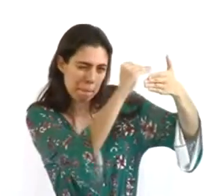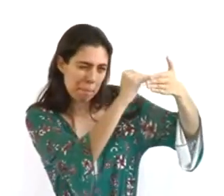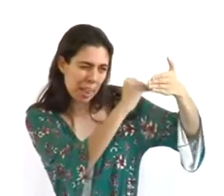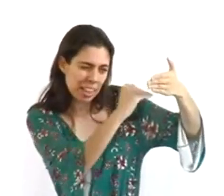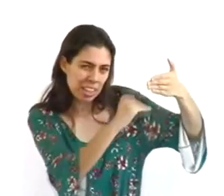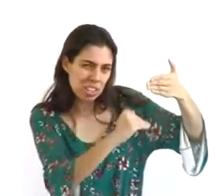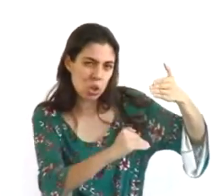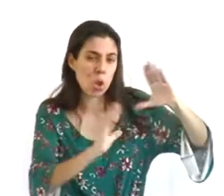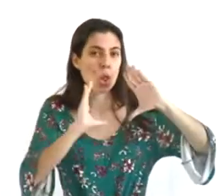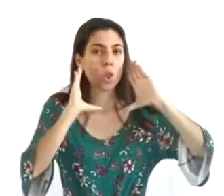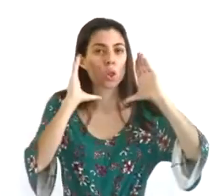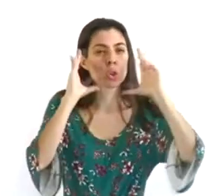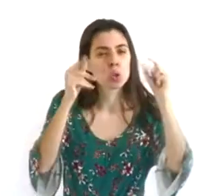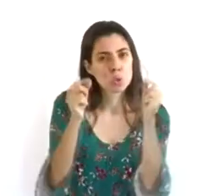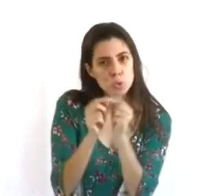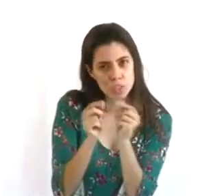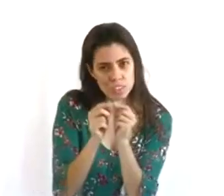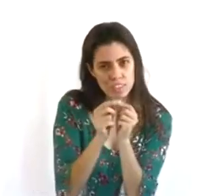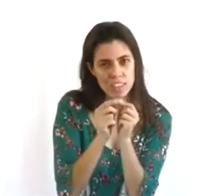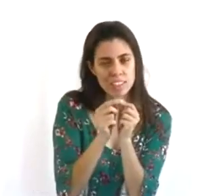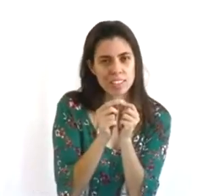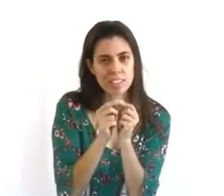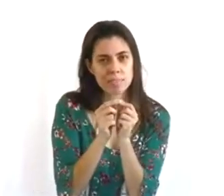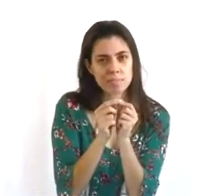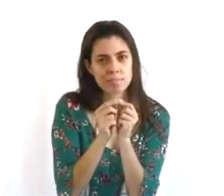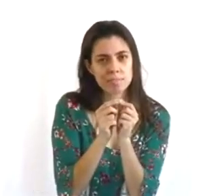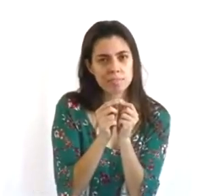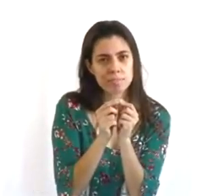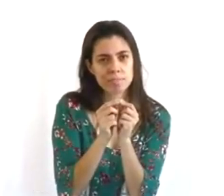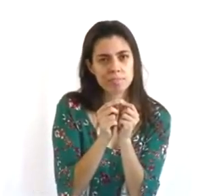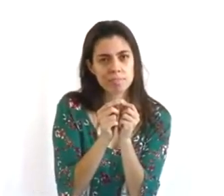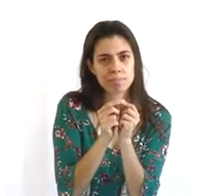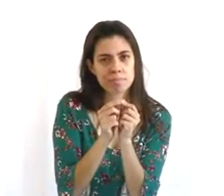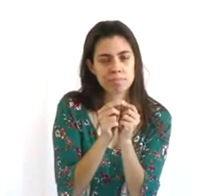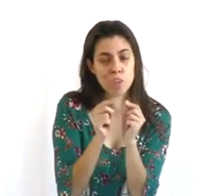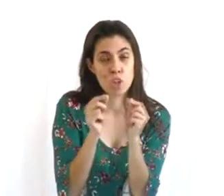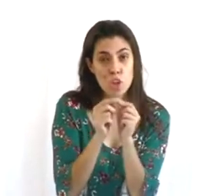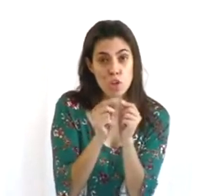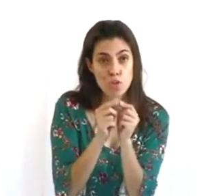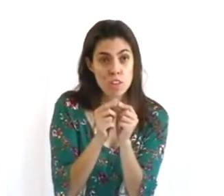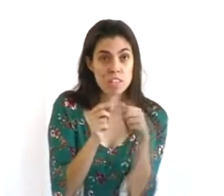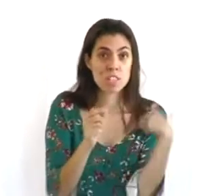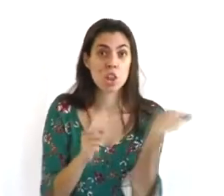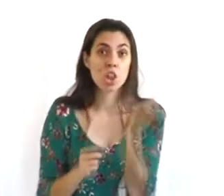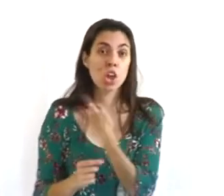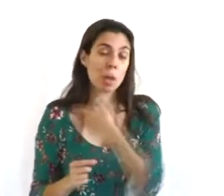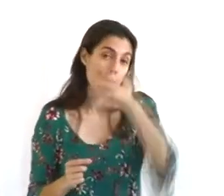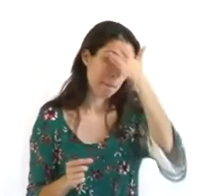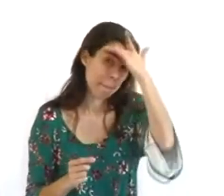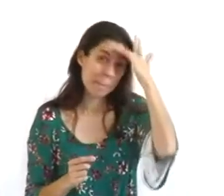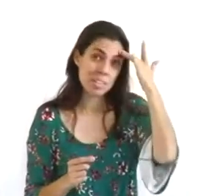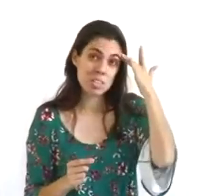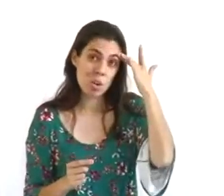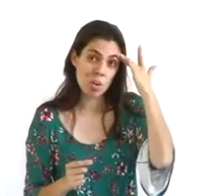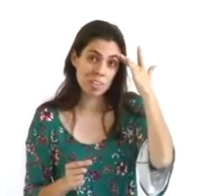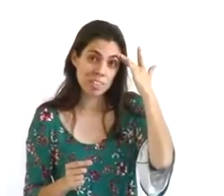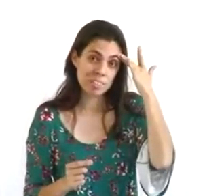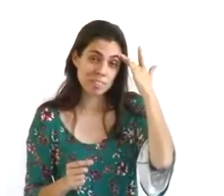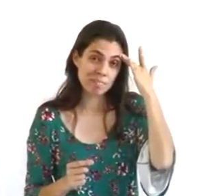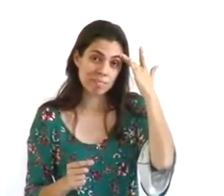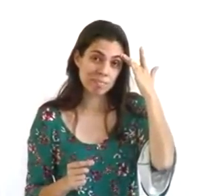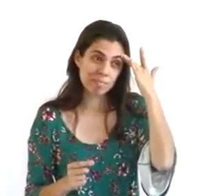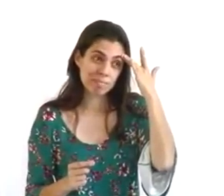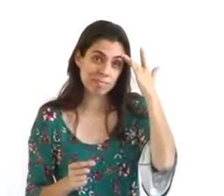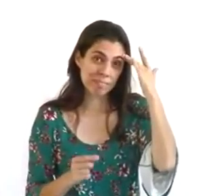homem, a nossa imagem conforme a nossa semelhança. Tenha Ele domínio sobre os peixes do mar, sobre as aves do céu, sobre tudo que rasteja